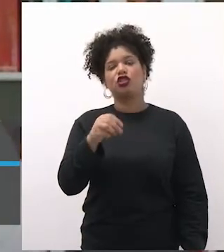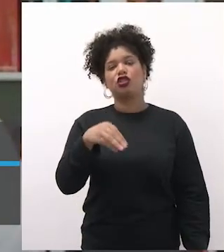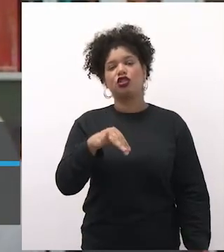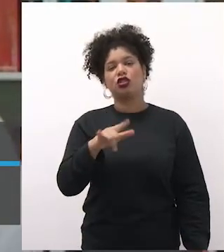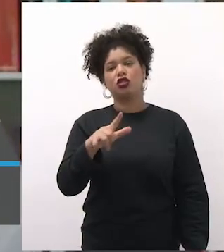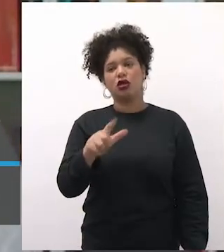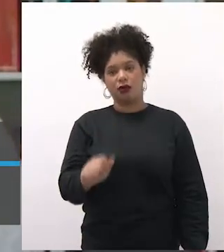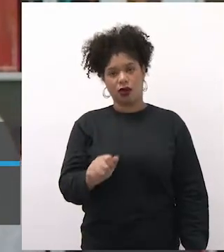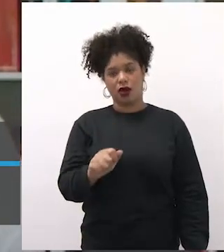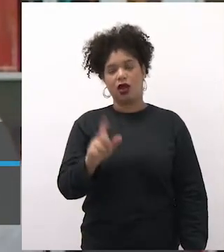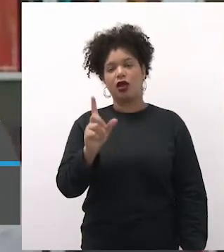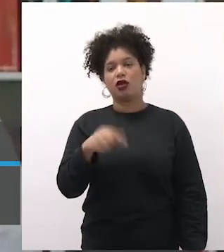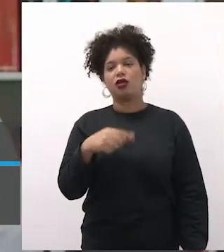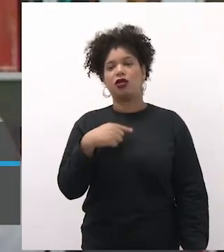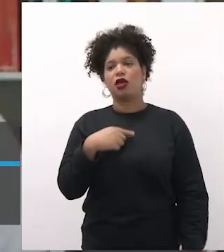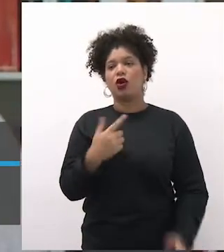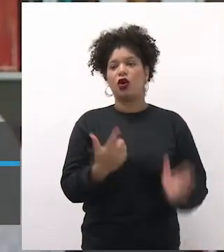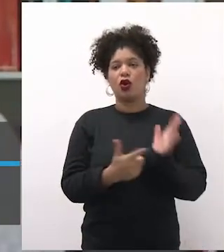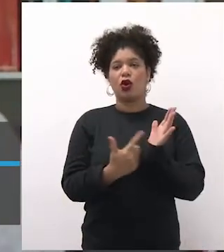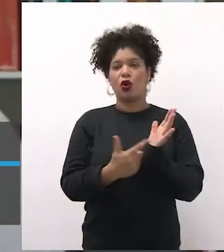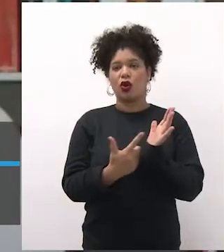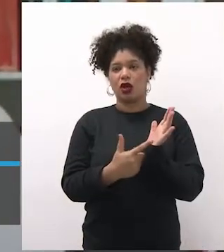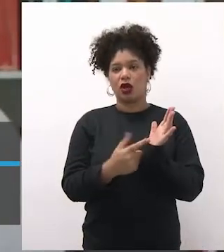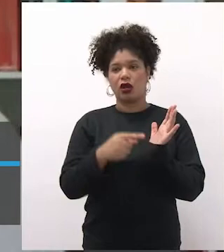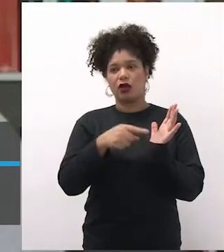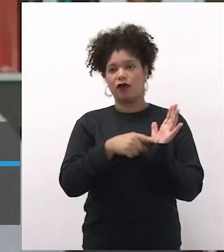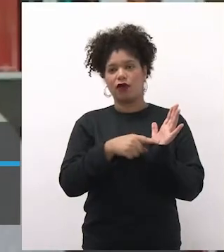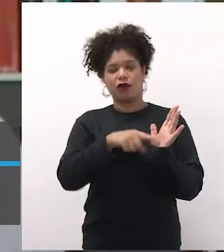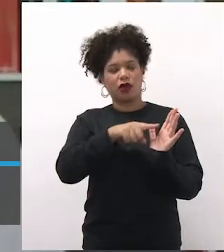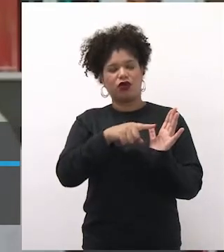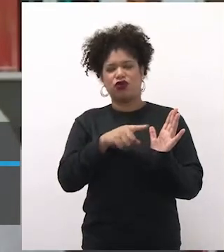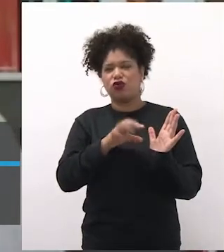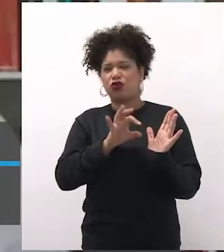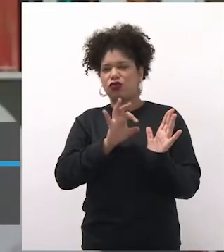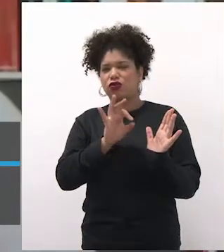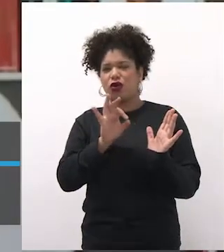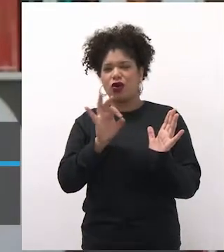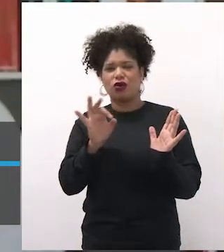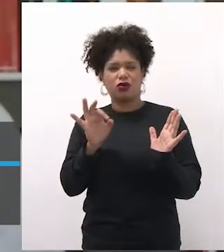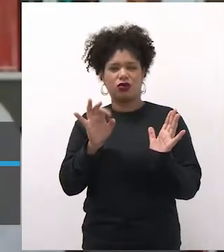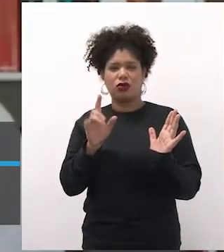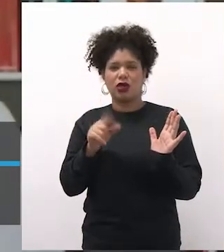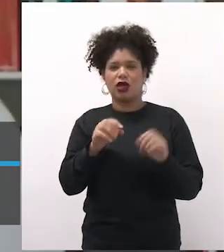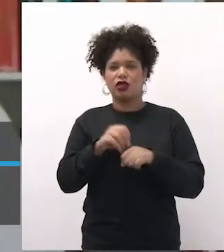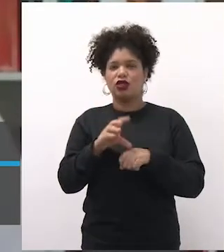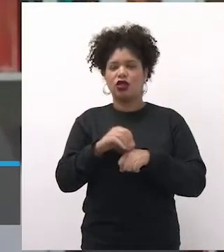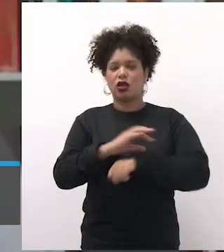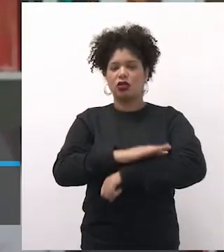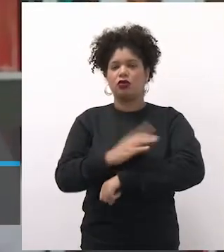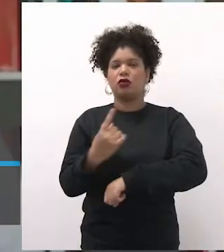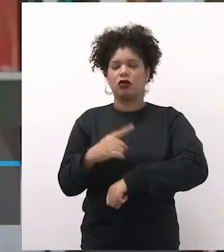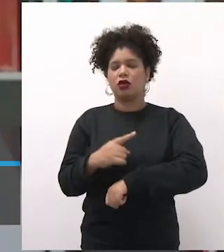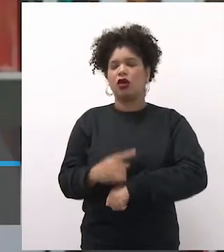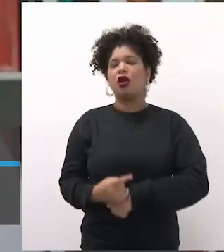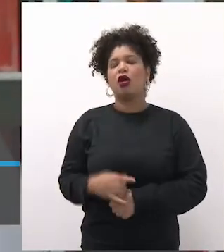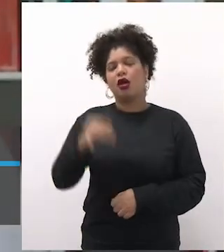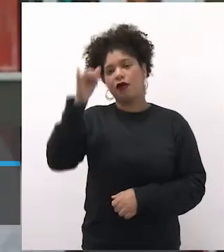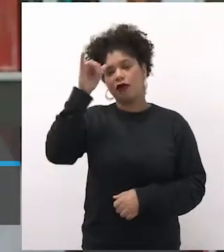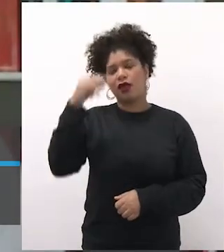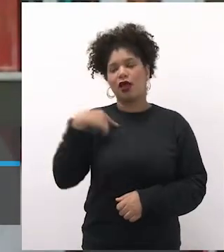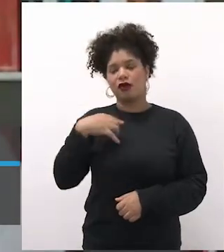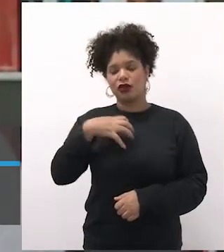Pequeno Manual Antirracista, porque ele de pequeno não tem nada, ele é um gigante. Foi exatamente desenvolver em mim essa ideia